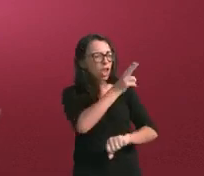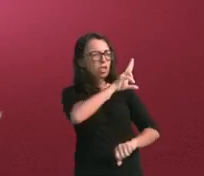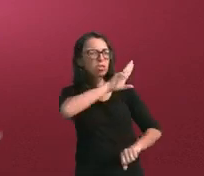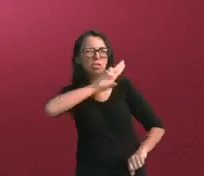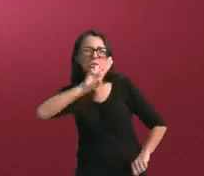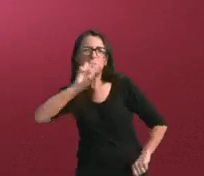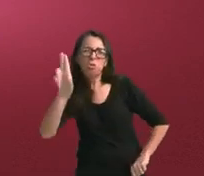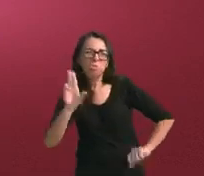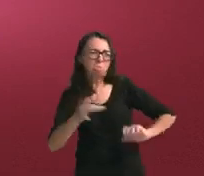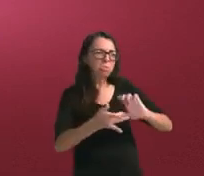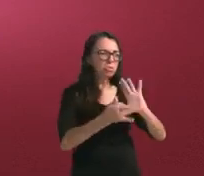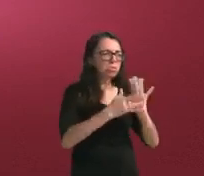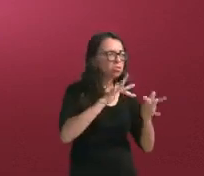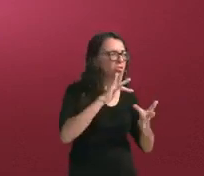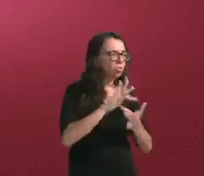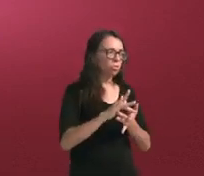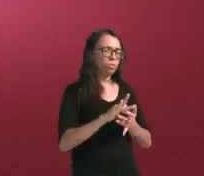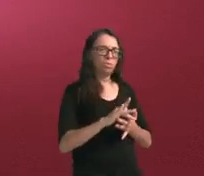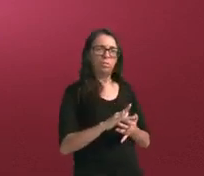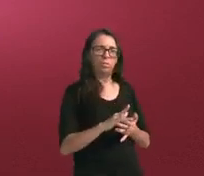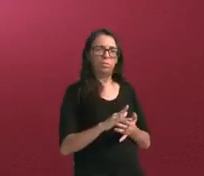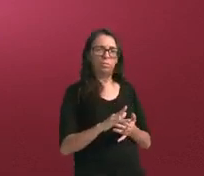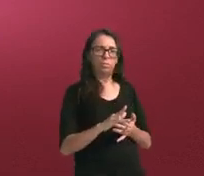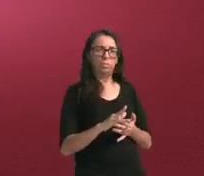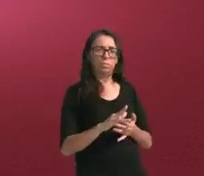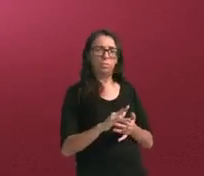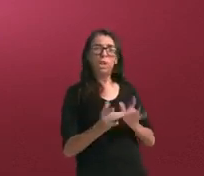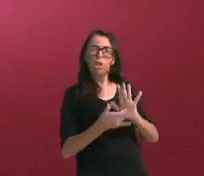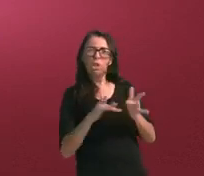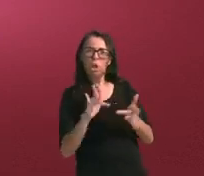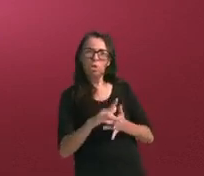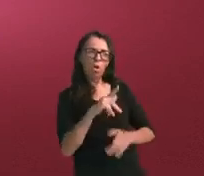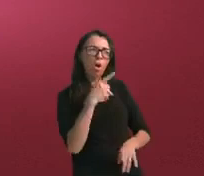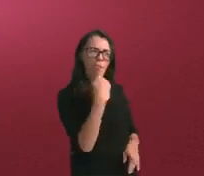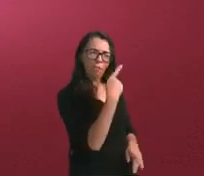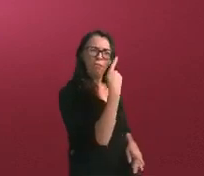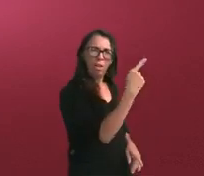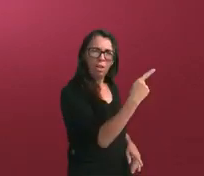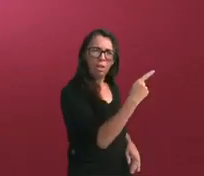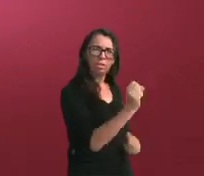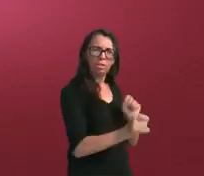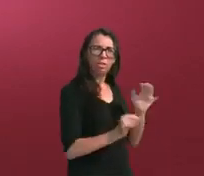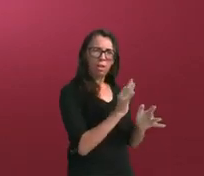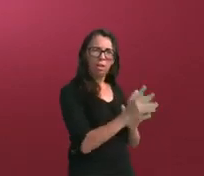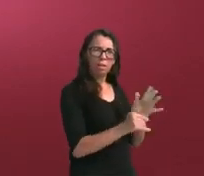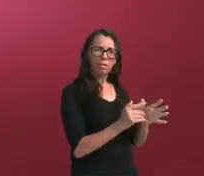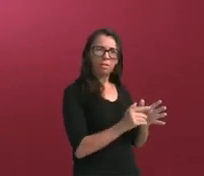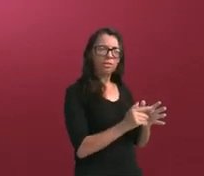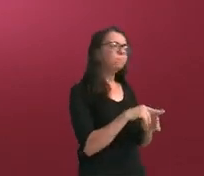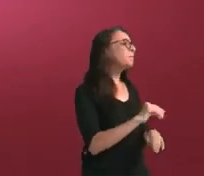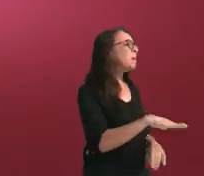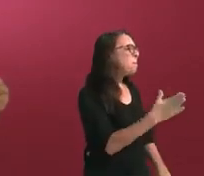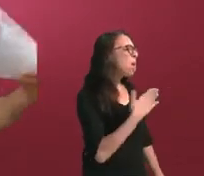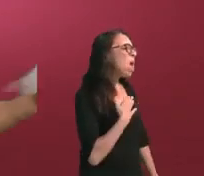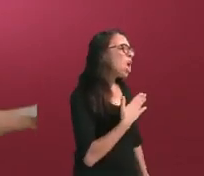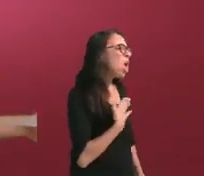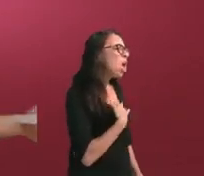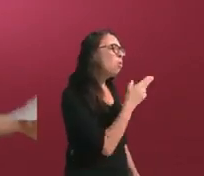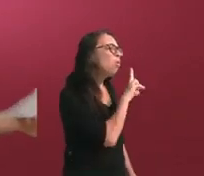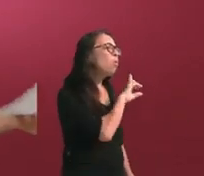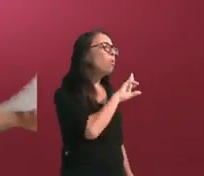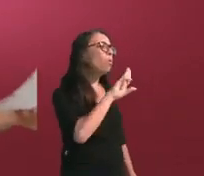meu nome. Em meu nome vocês curem. Curem, porque o reino de Deus tem que ser